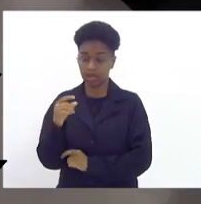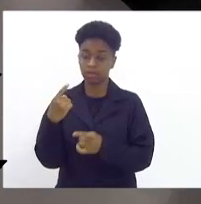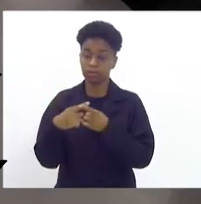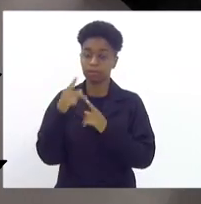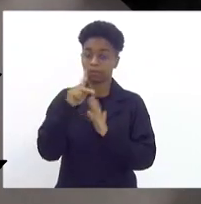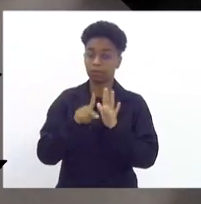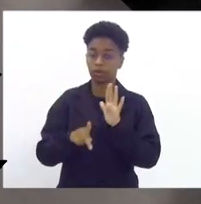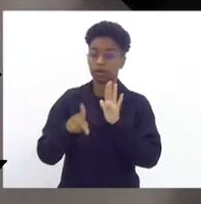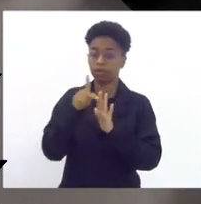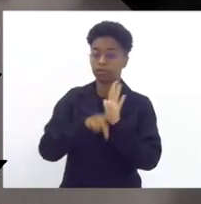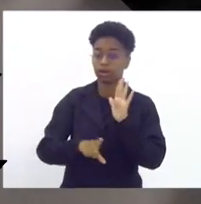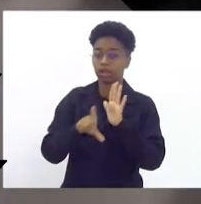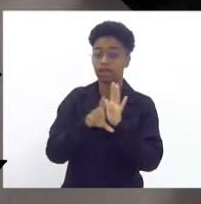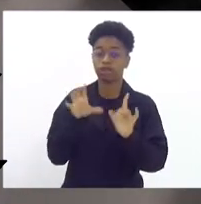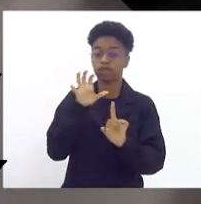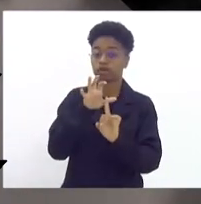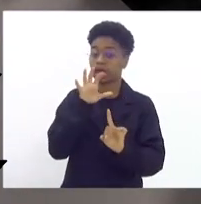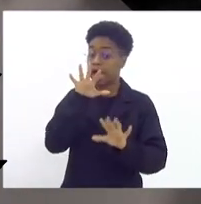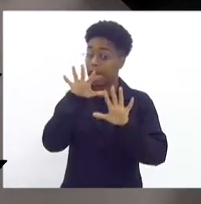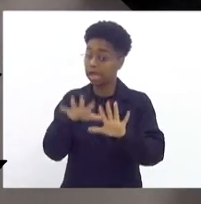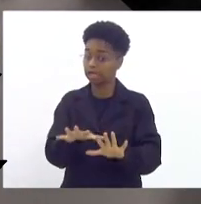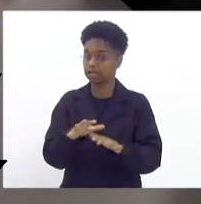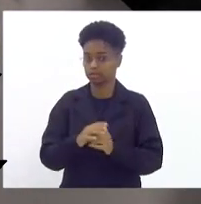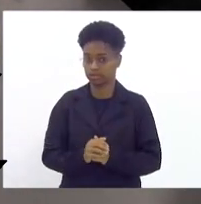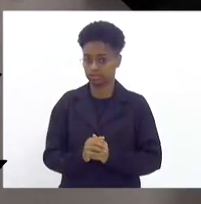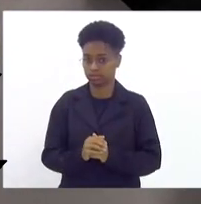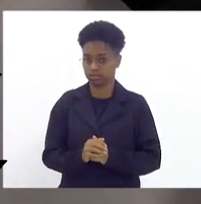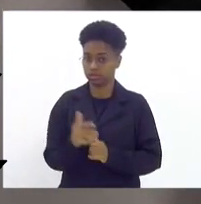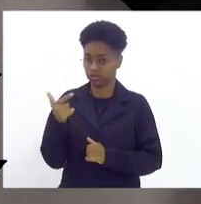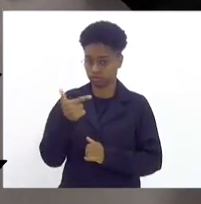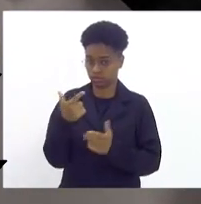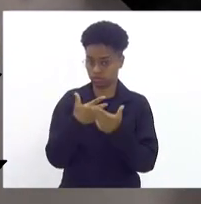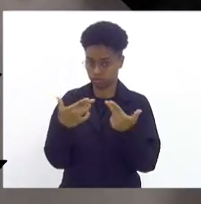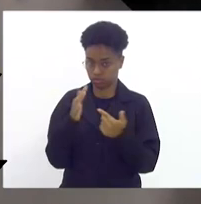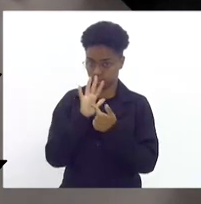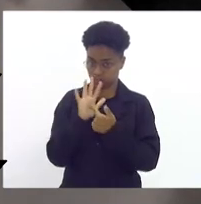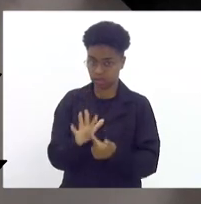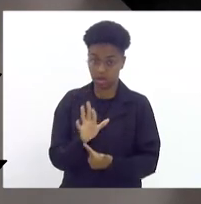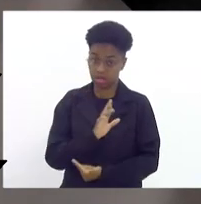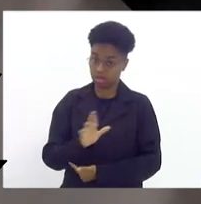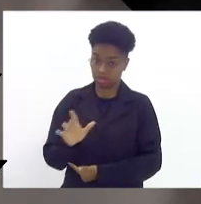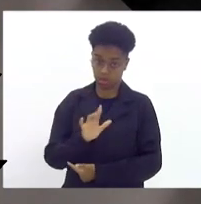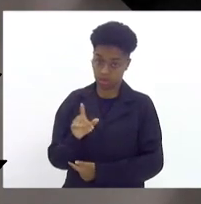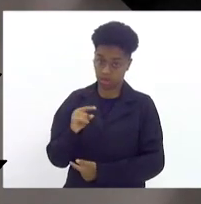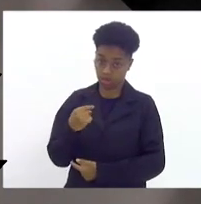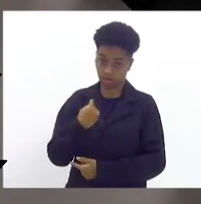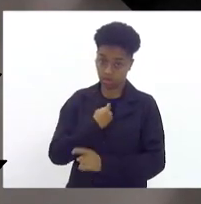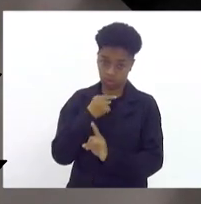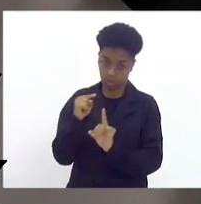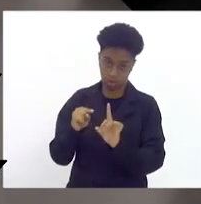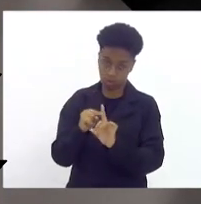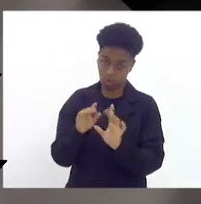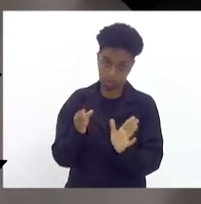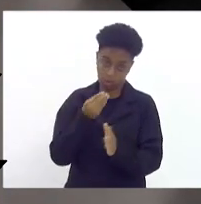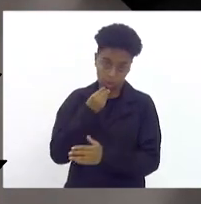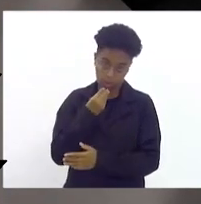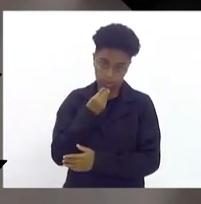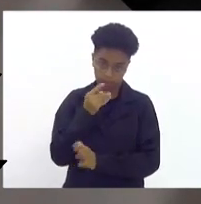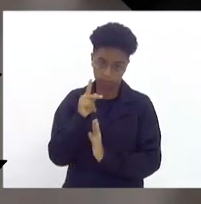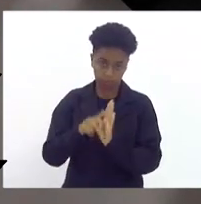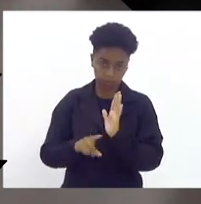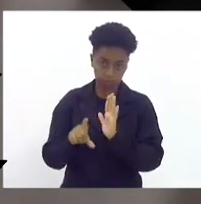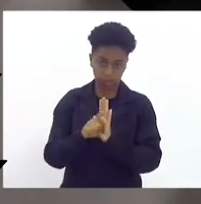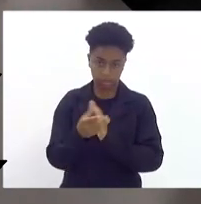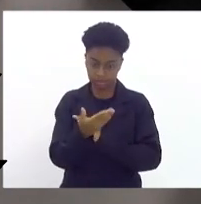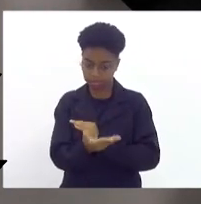lei interferia nisso. Segundo ponto a ser apontado, que não é o caso, por óbvio, do projeto de lei